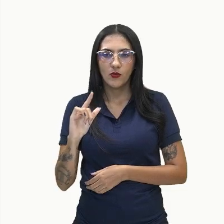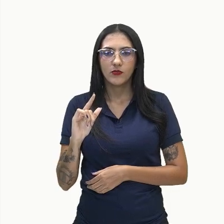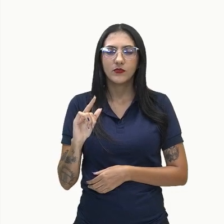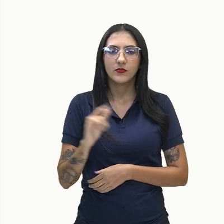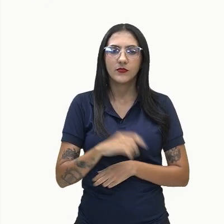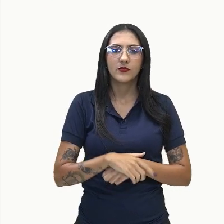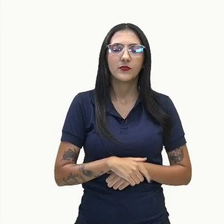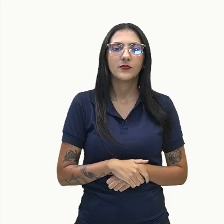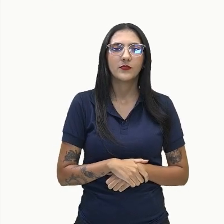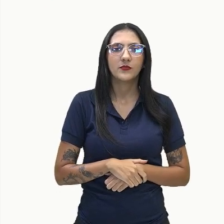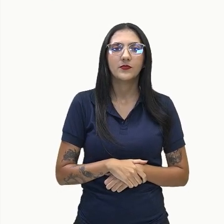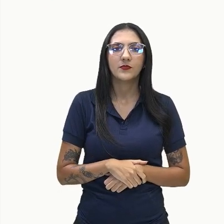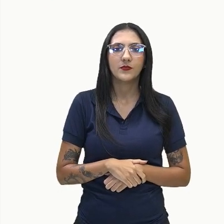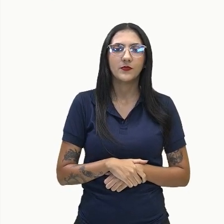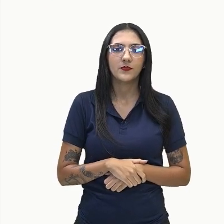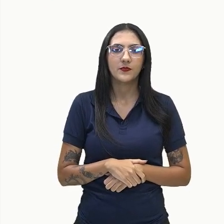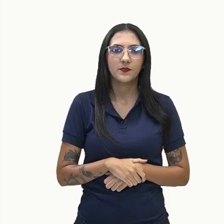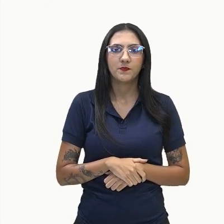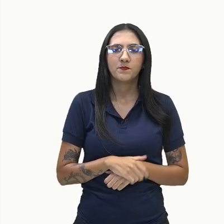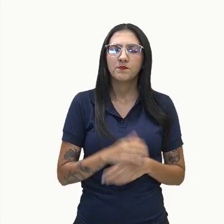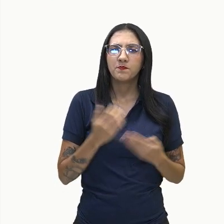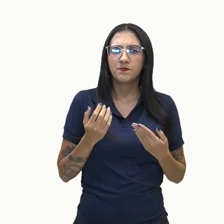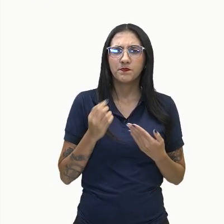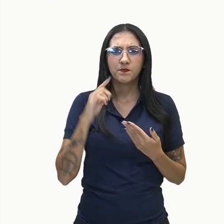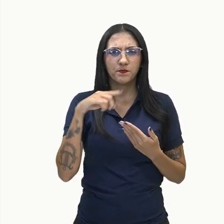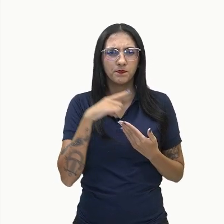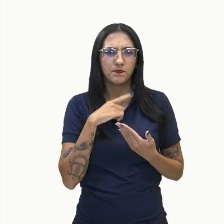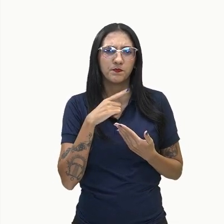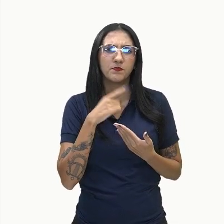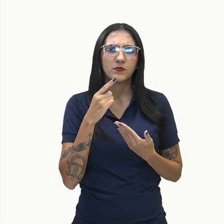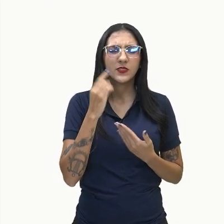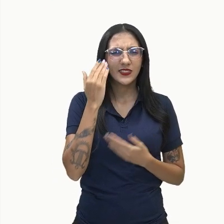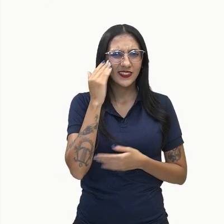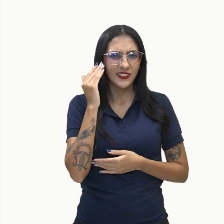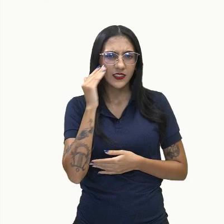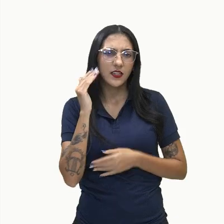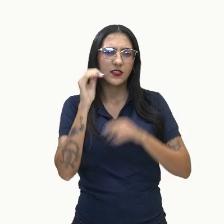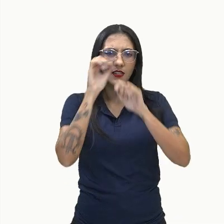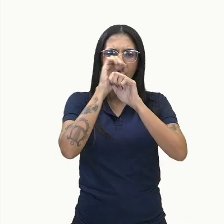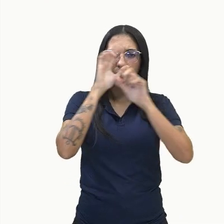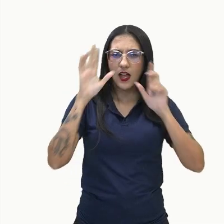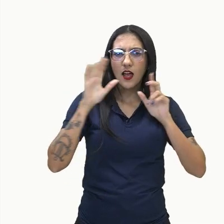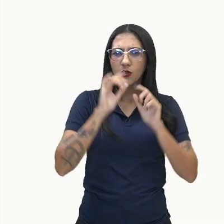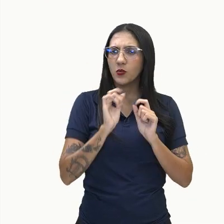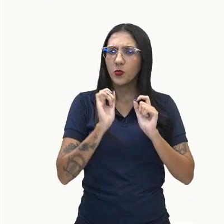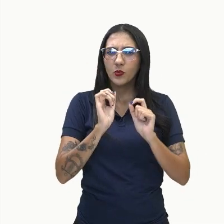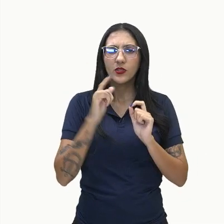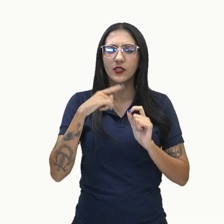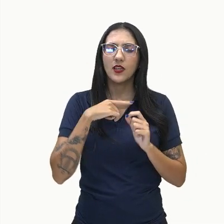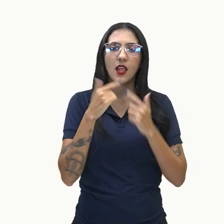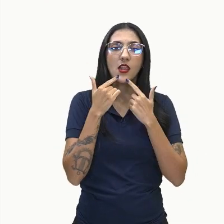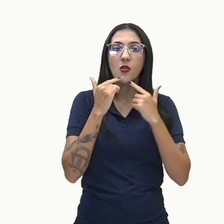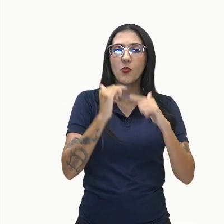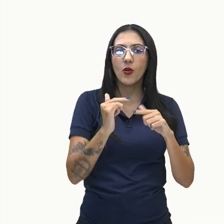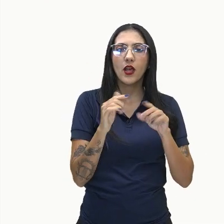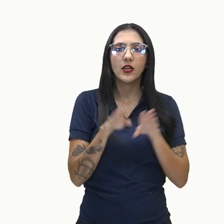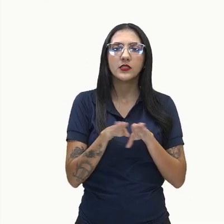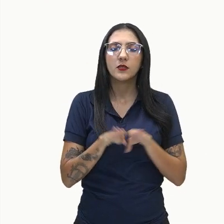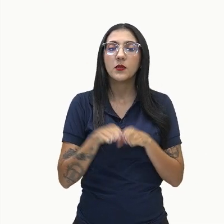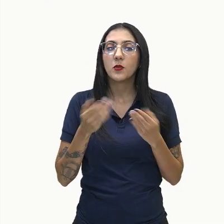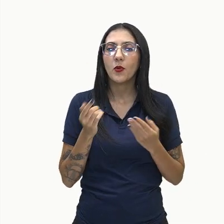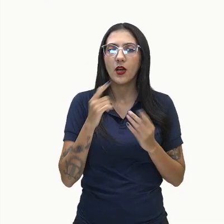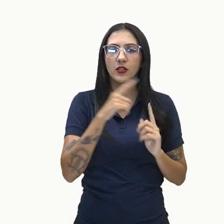multimodalidade. Gente, isso ficou claro para vocês? O que é a linguagem e quais são